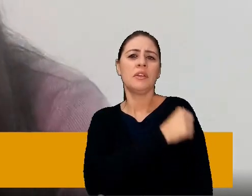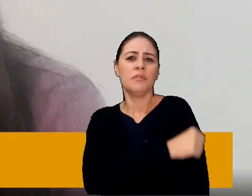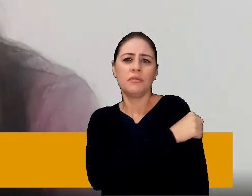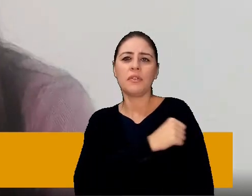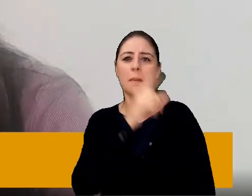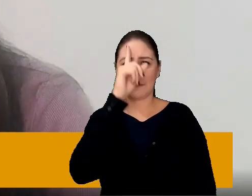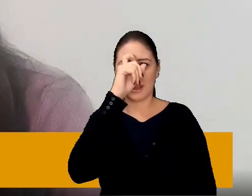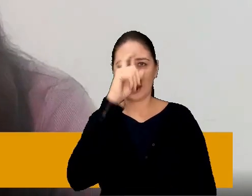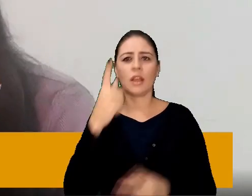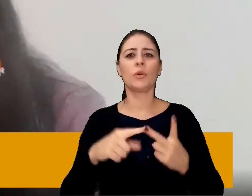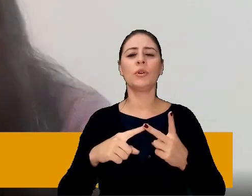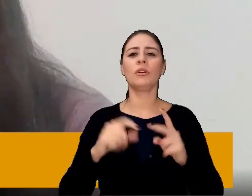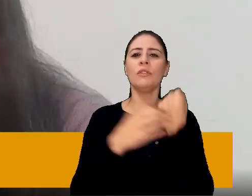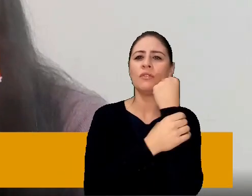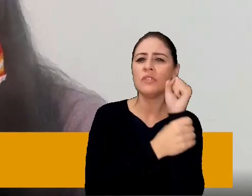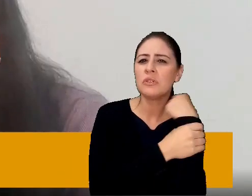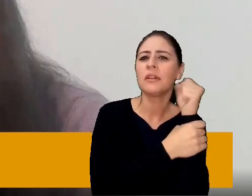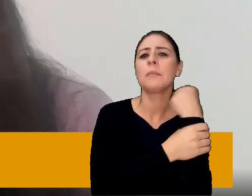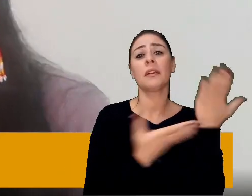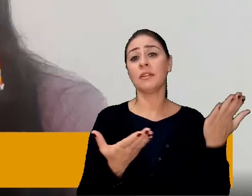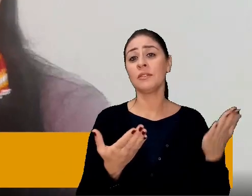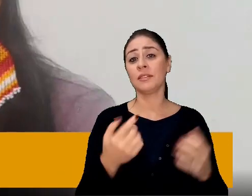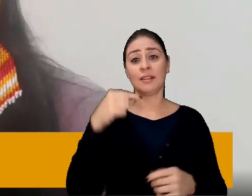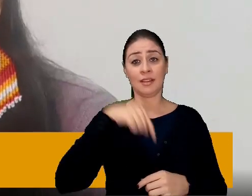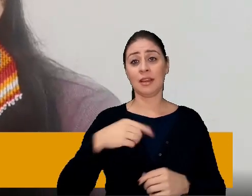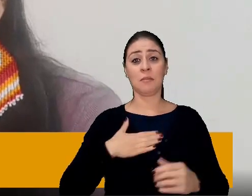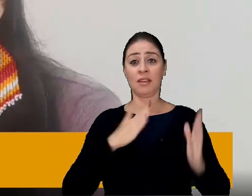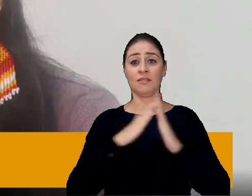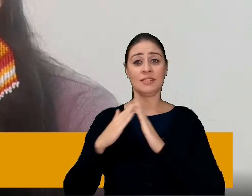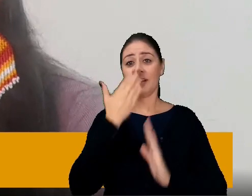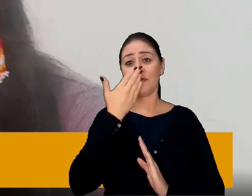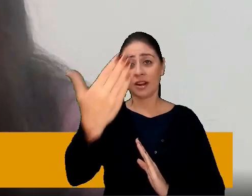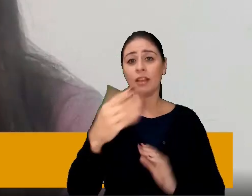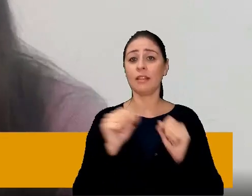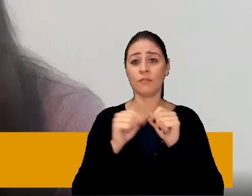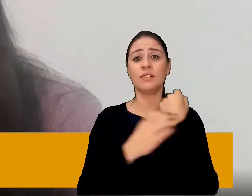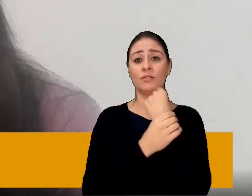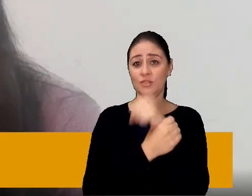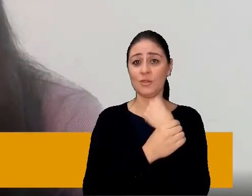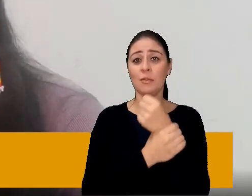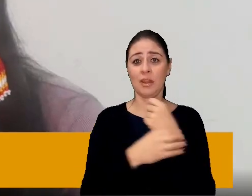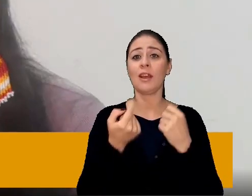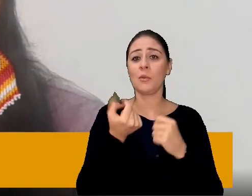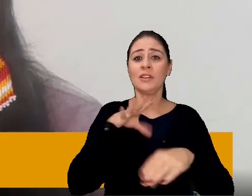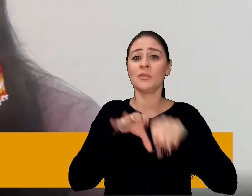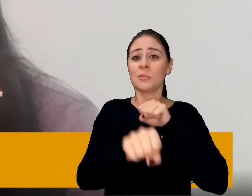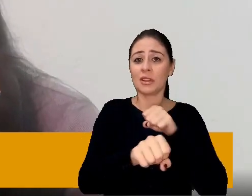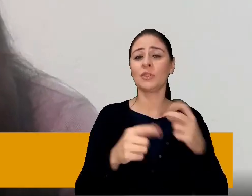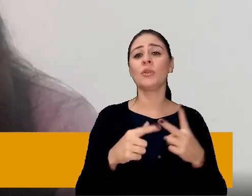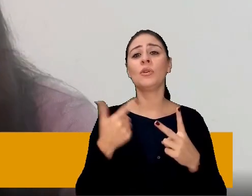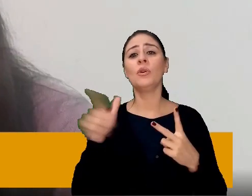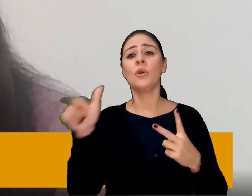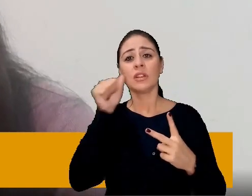tem várias profissões, enfermeiro, fisioterapeuta, né? Só que na minha aldeia a gente tem a minha vizinha da frente